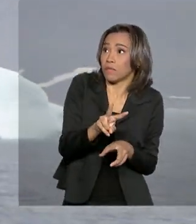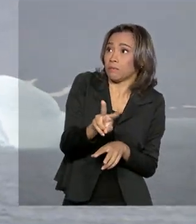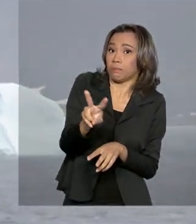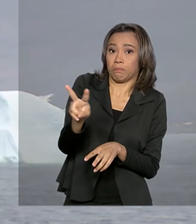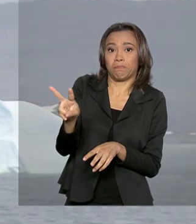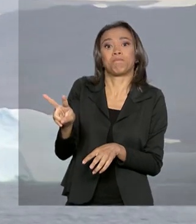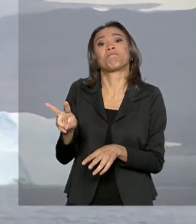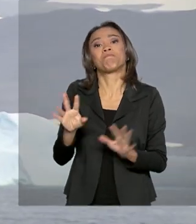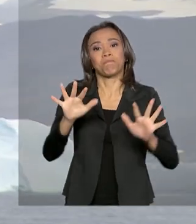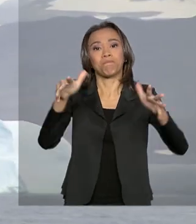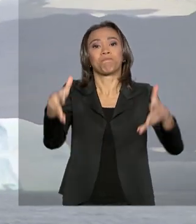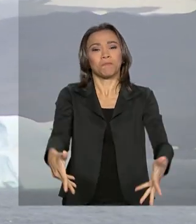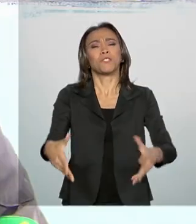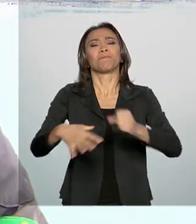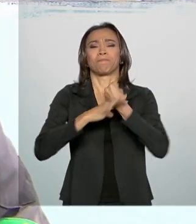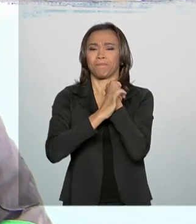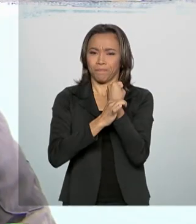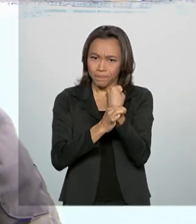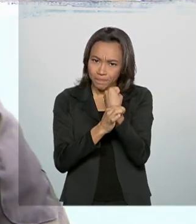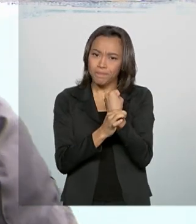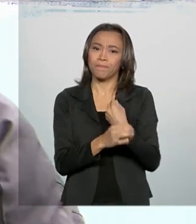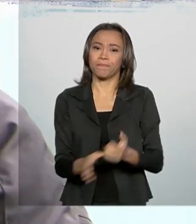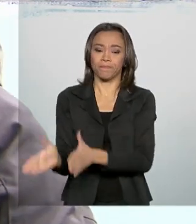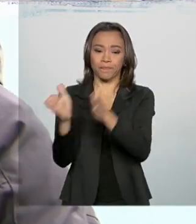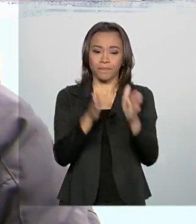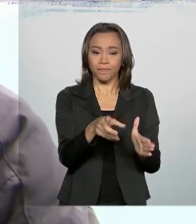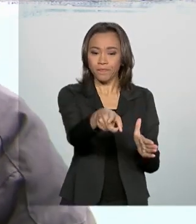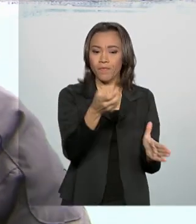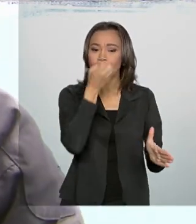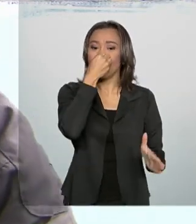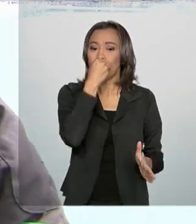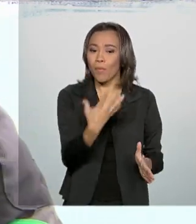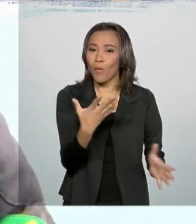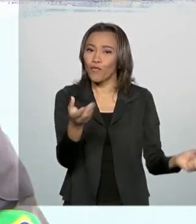Mas chegamos em segurança. É sempre muito bom a gente voltar para o